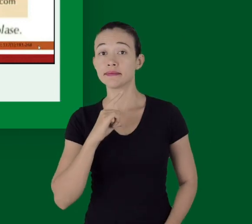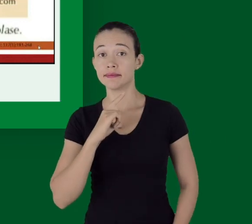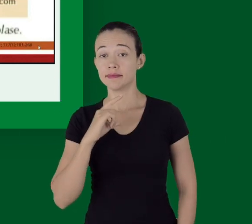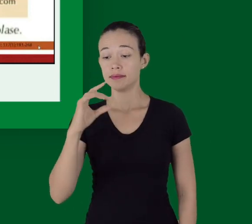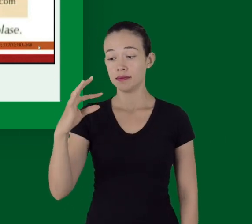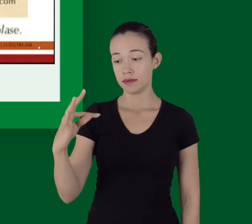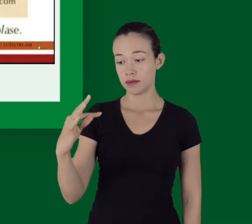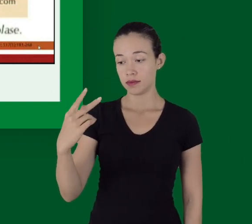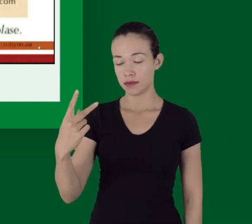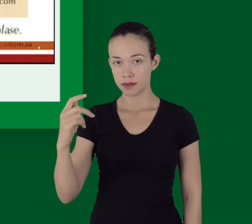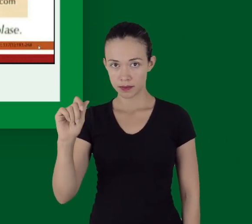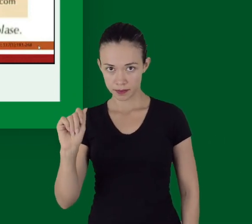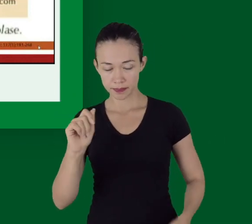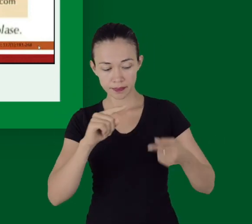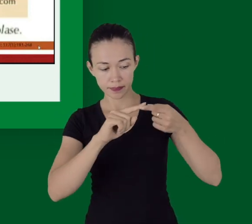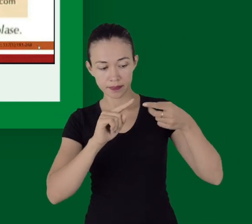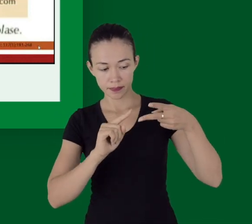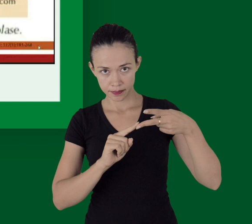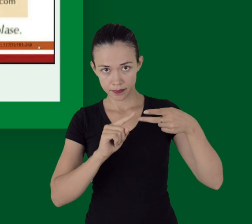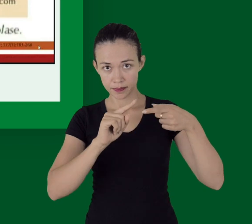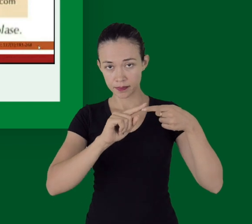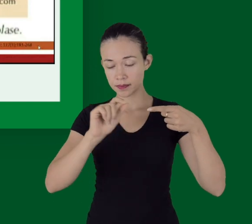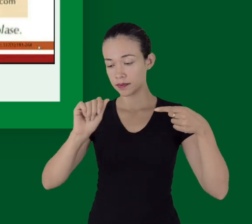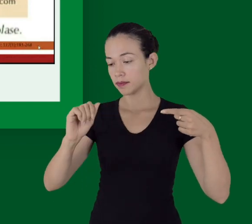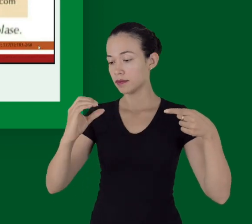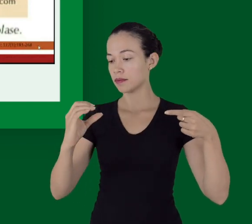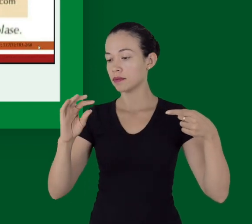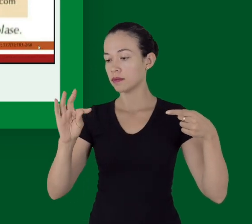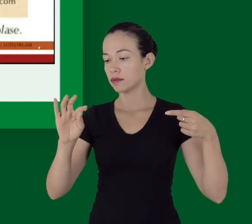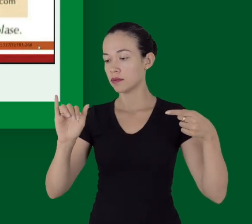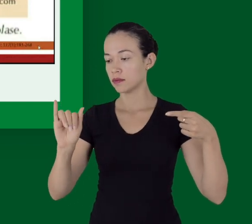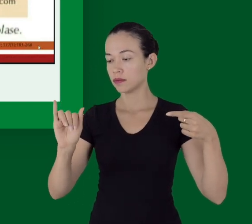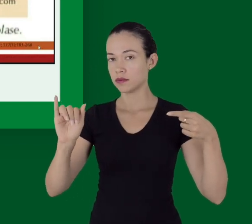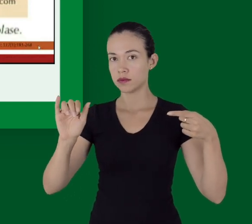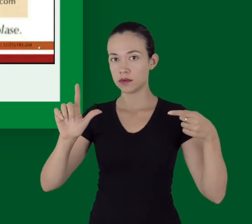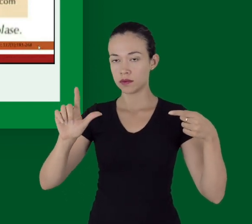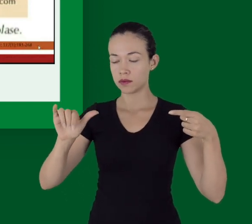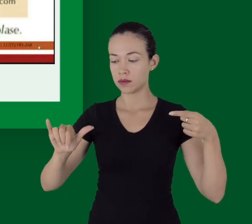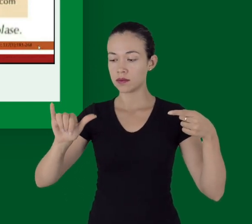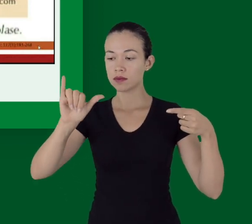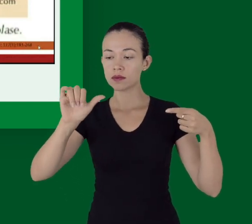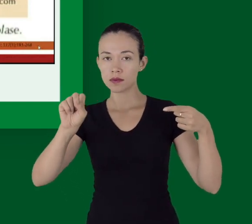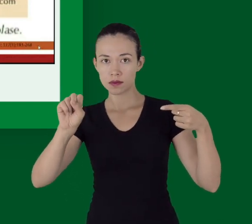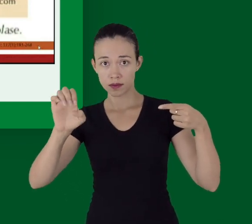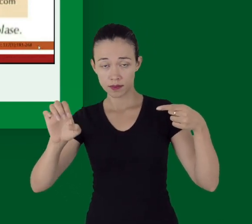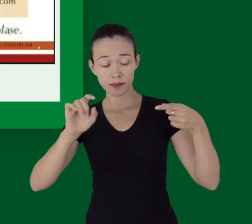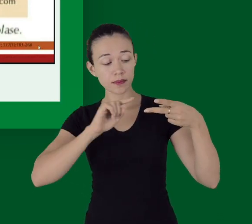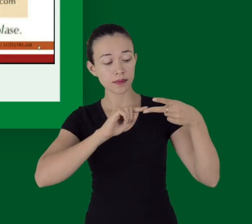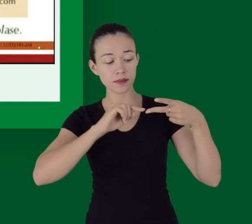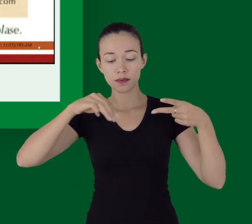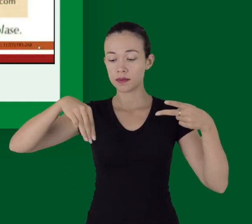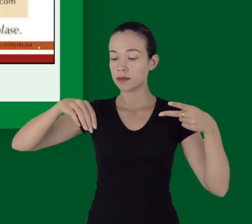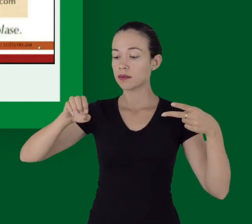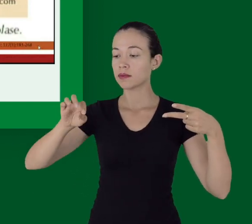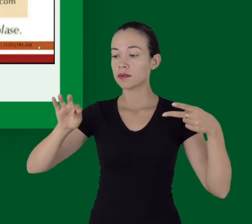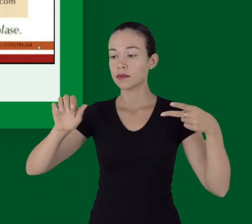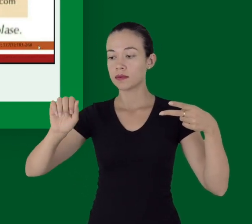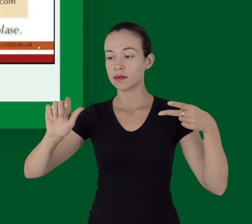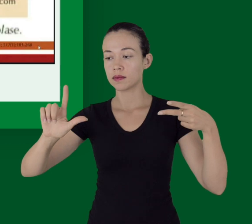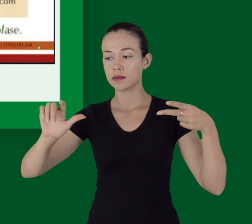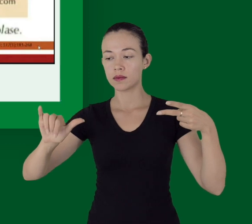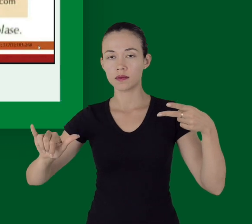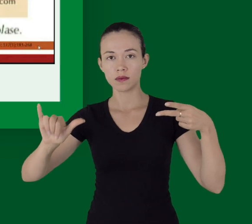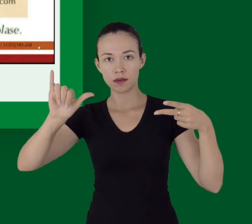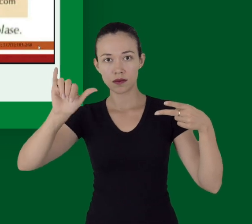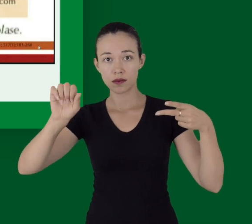que é o Actilise, né? E o Metalise, que é o que a gente tem mais usando hoje em dia, é o